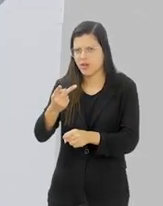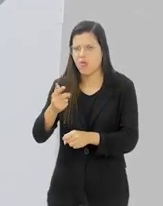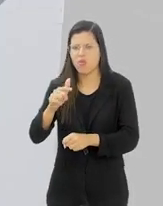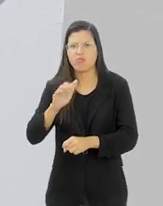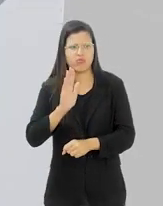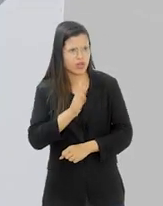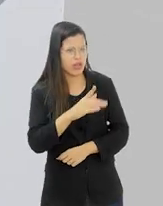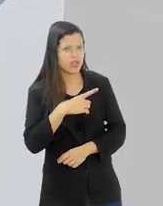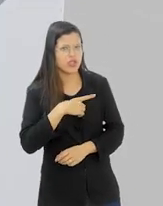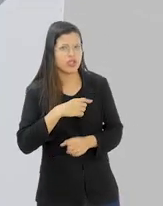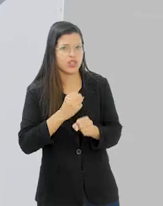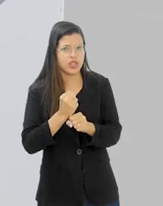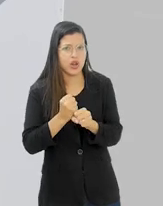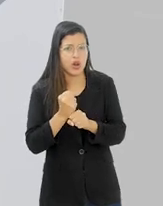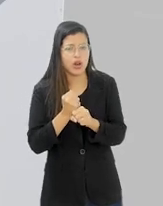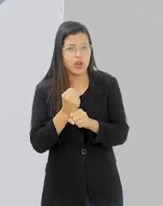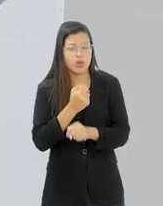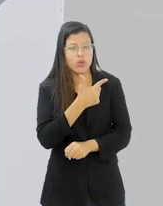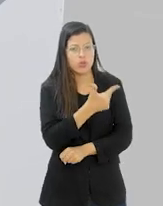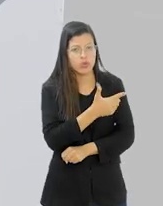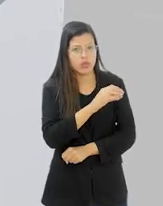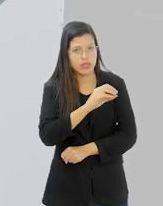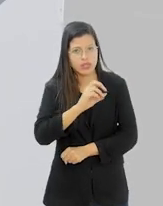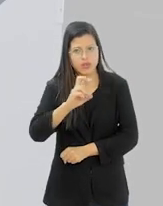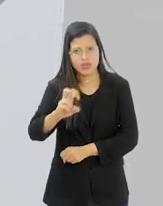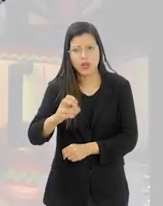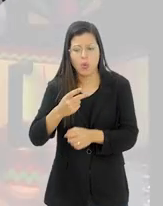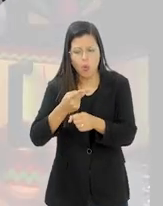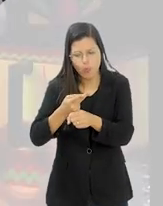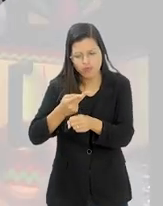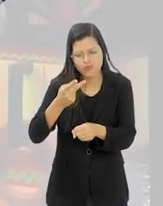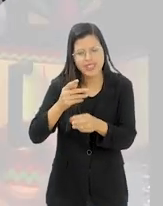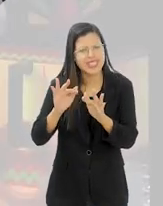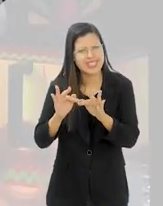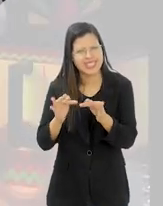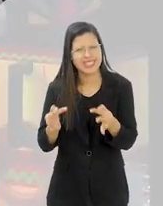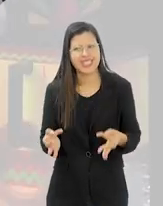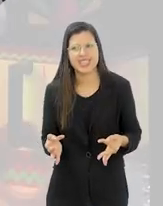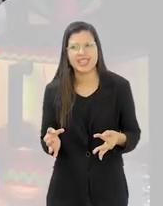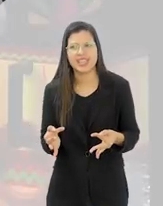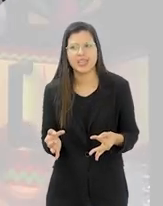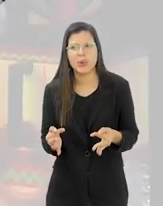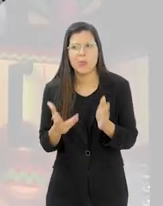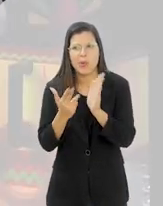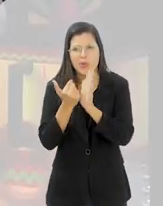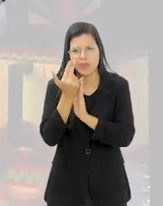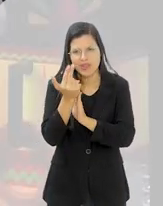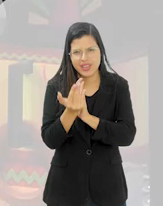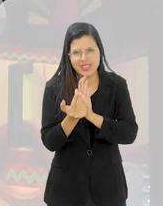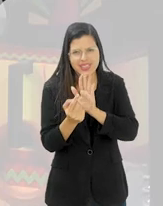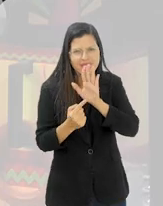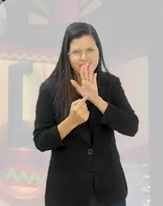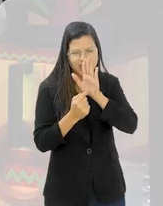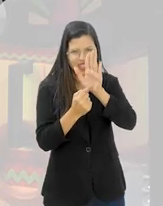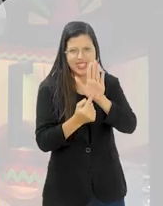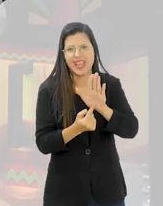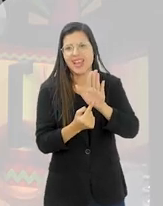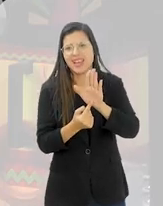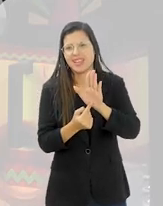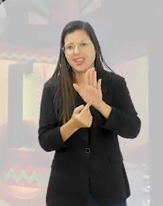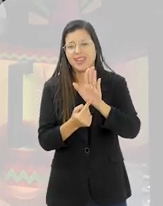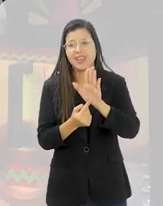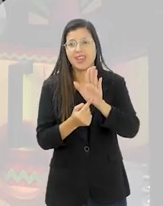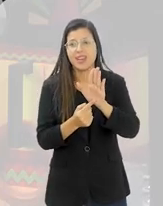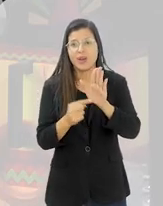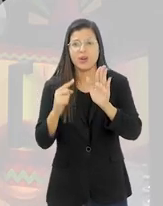tinha toda essa estrutura? Tinha, nasceu em 2005, muito, muito simples, um troféu muito simples, era um desenho de um destaque. A gente,